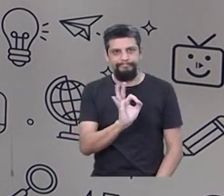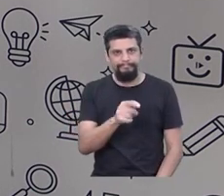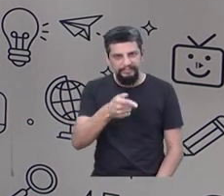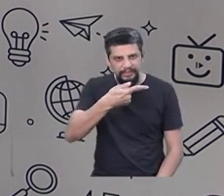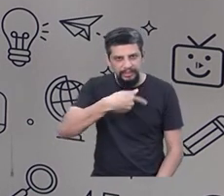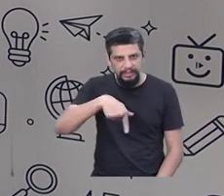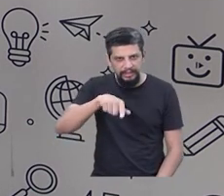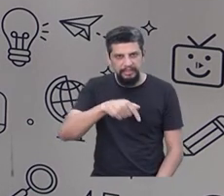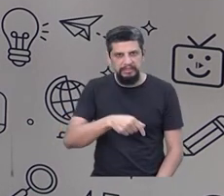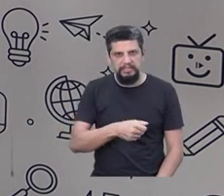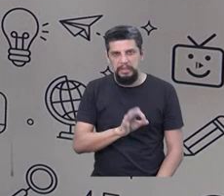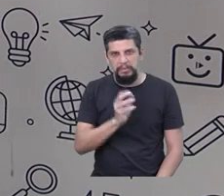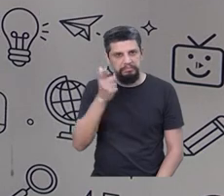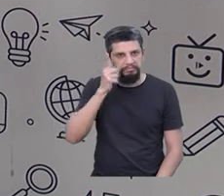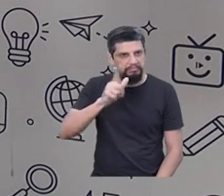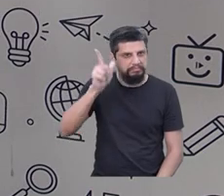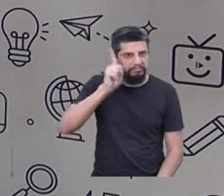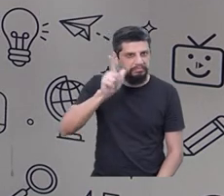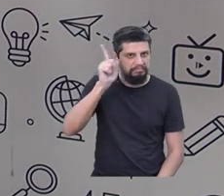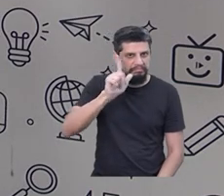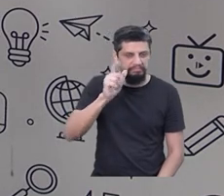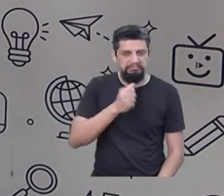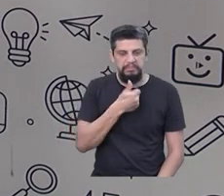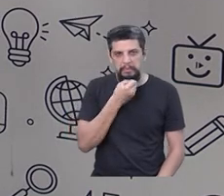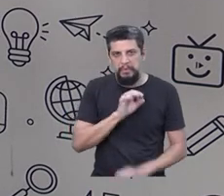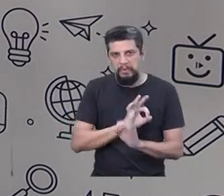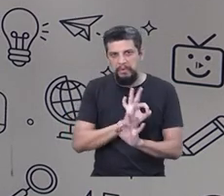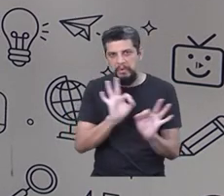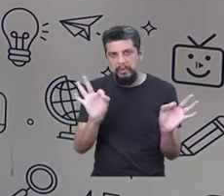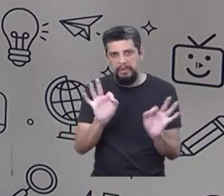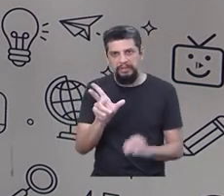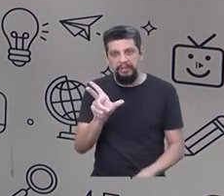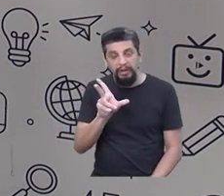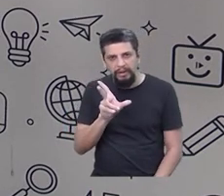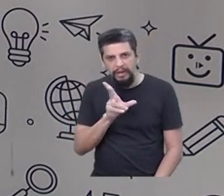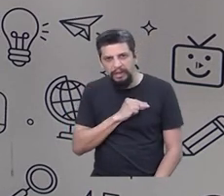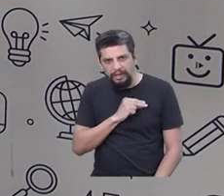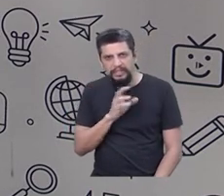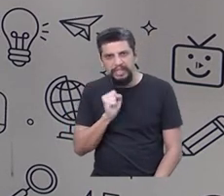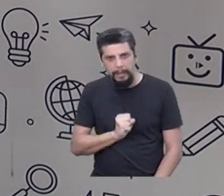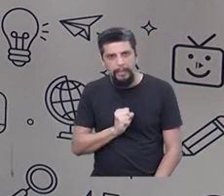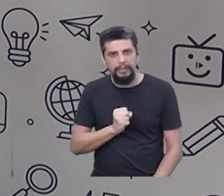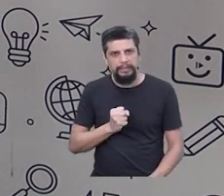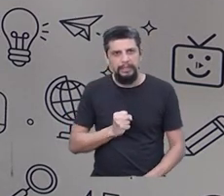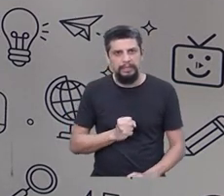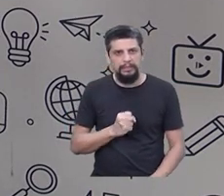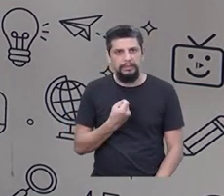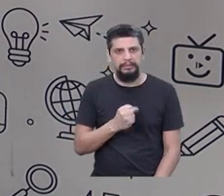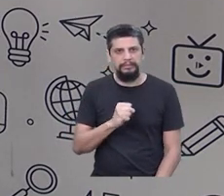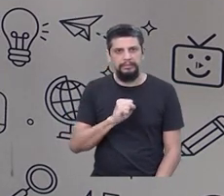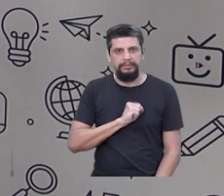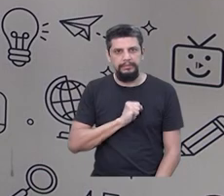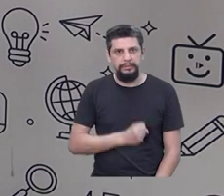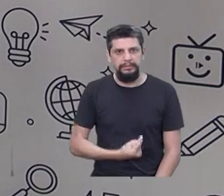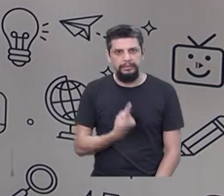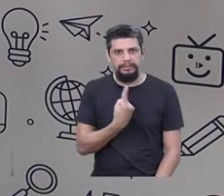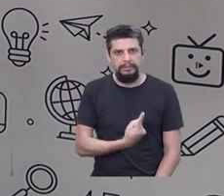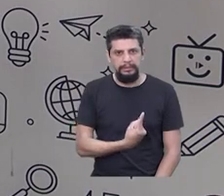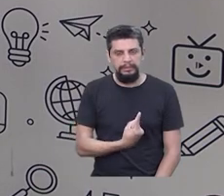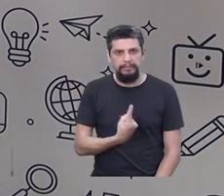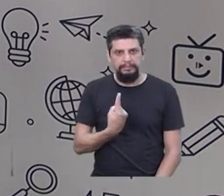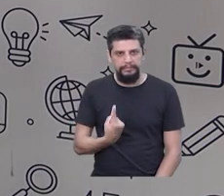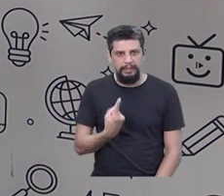Moscas! Nós estamos indo muito bem, hein, pessoal? Nossa, já podemos ir para o nosso 11º